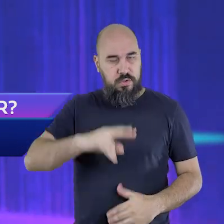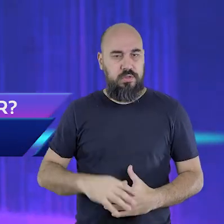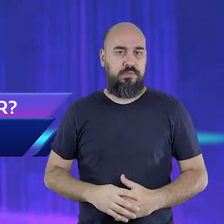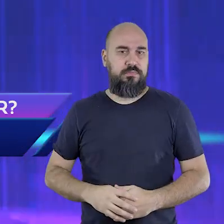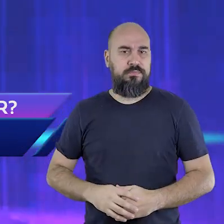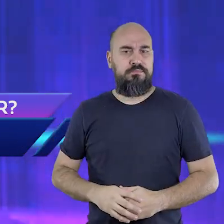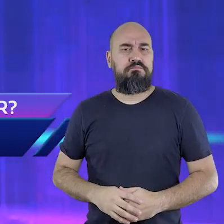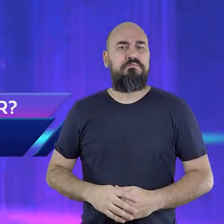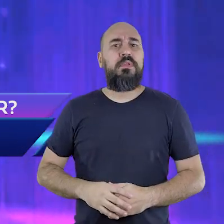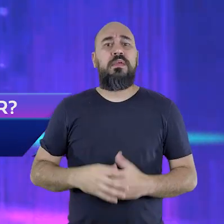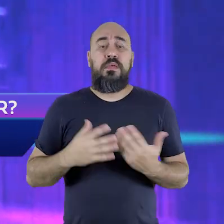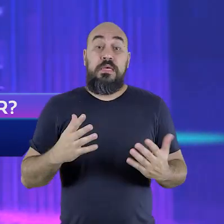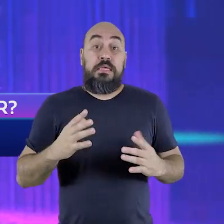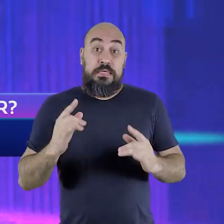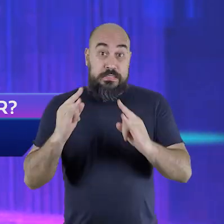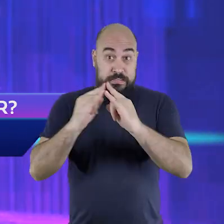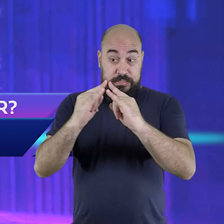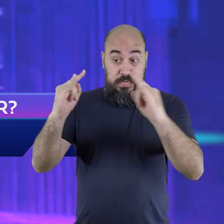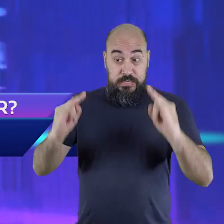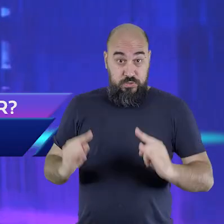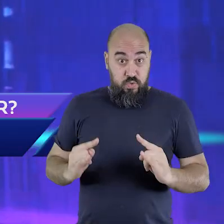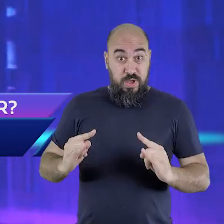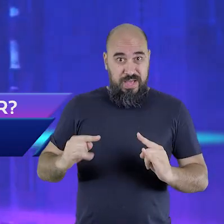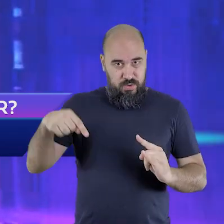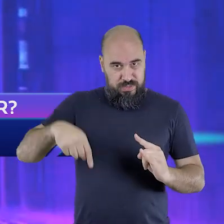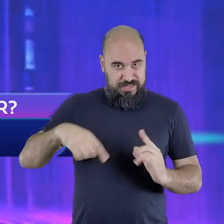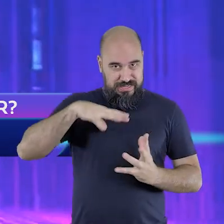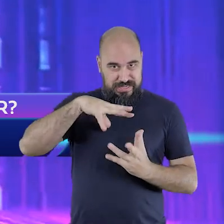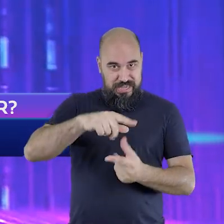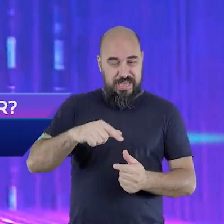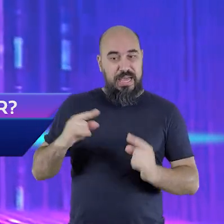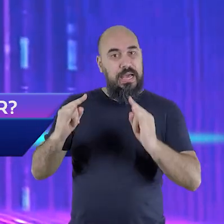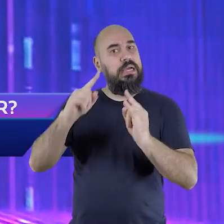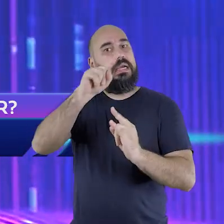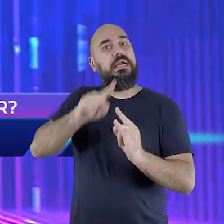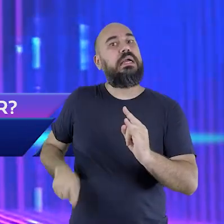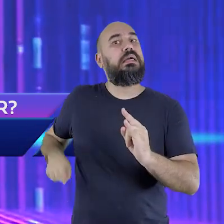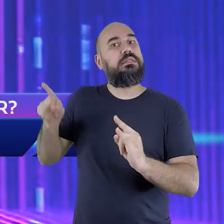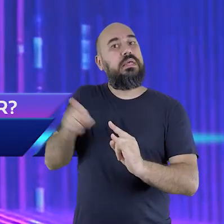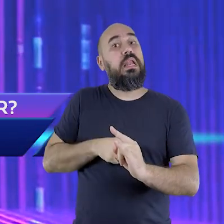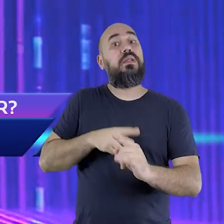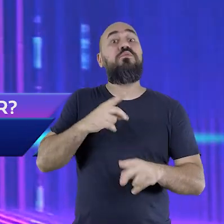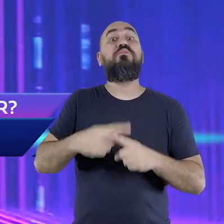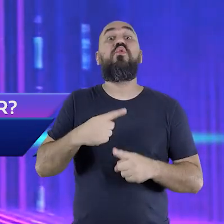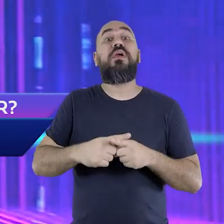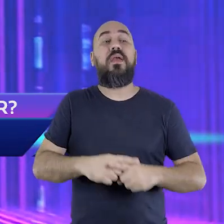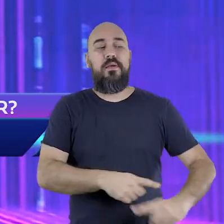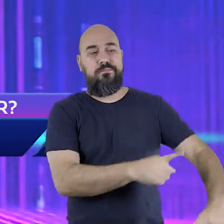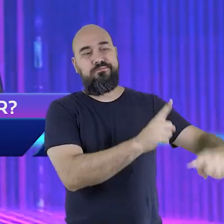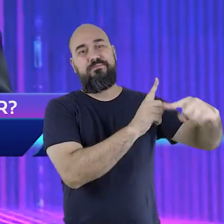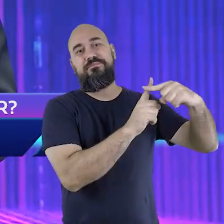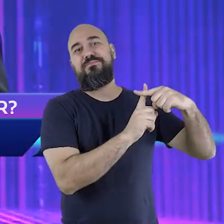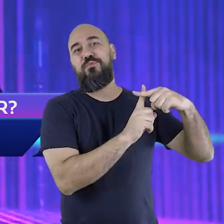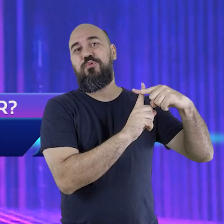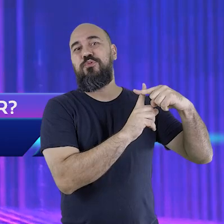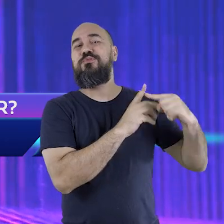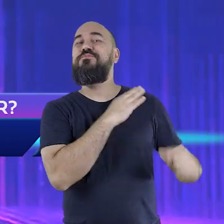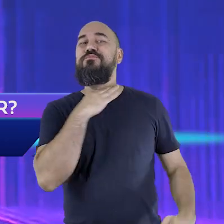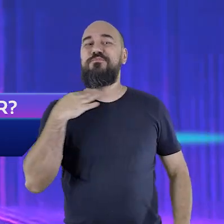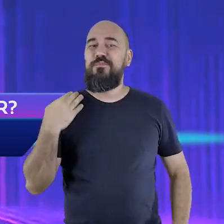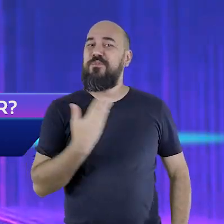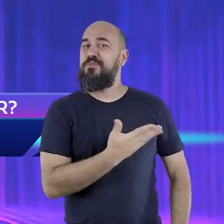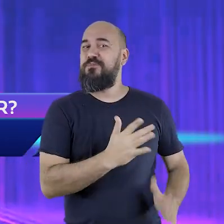da história. Os serviços do santuário terrestre deixaram de ter validade na cruz. Uma vez que